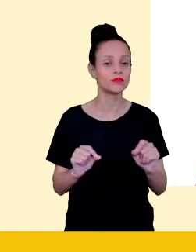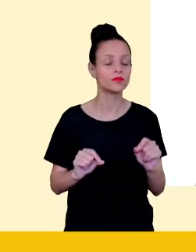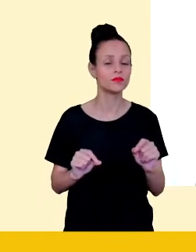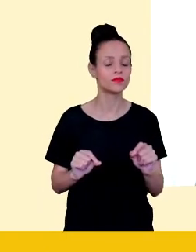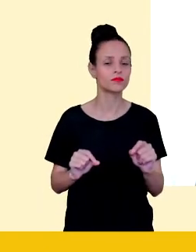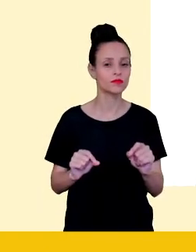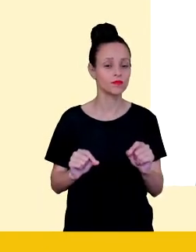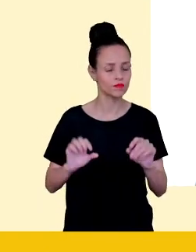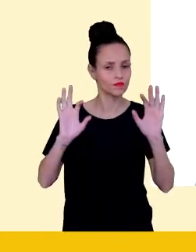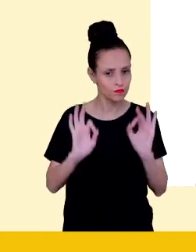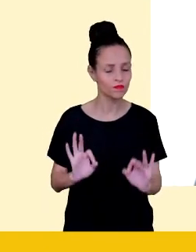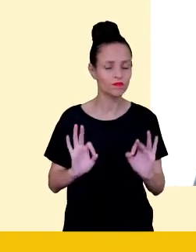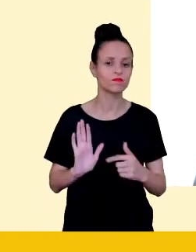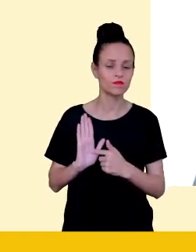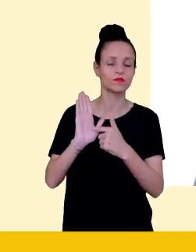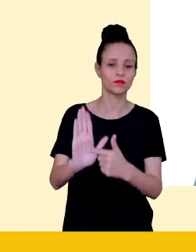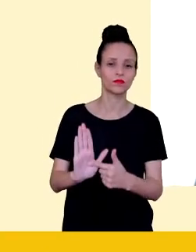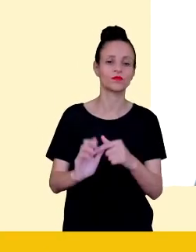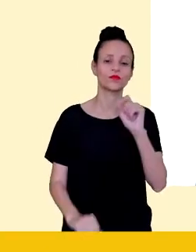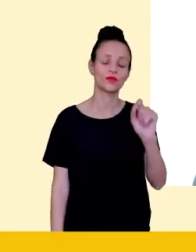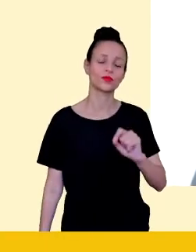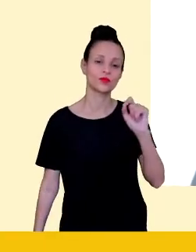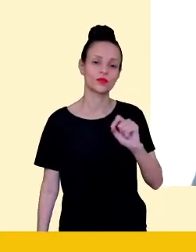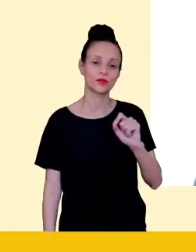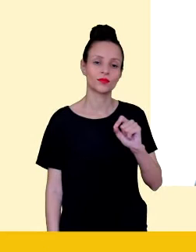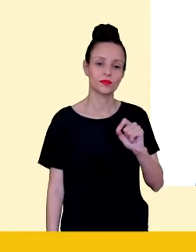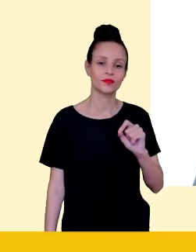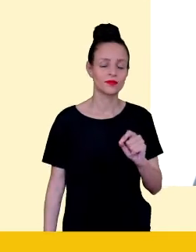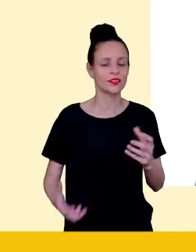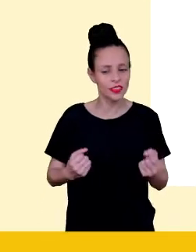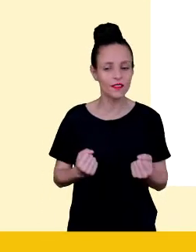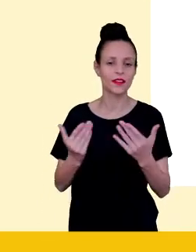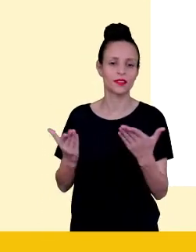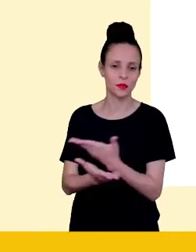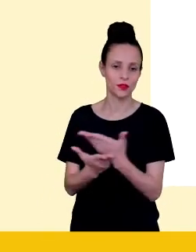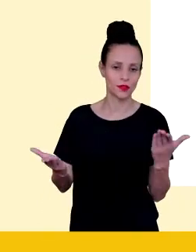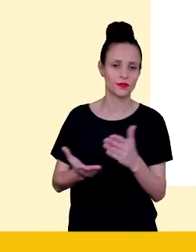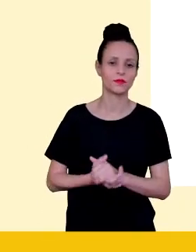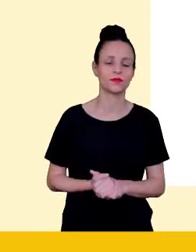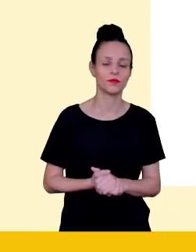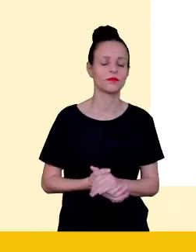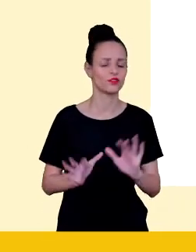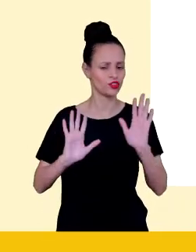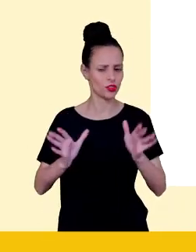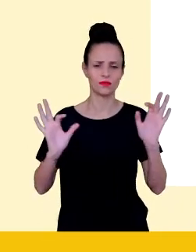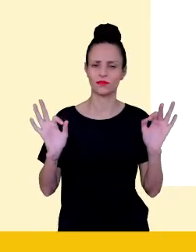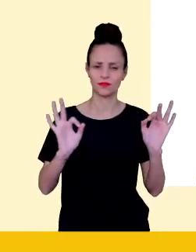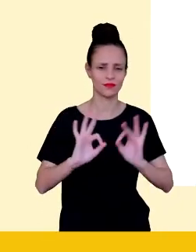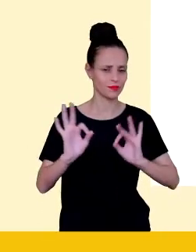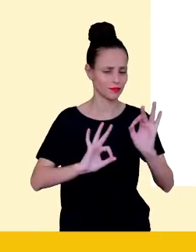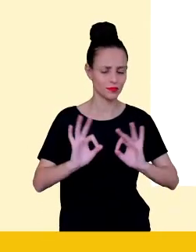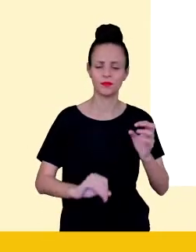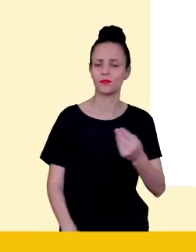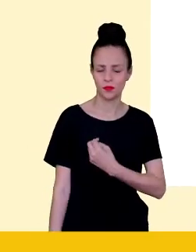para geralmente aplicar o que estava recebendo ali, né? Então, assim, ele já estava preparado